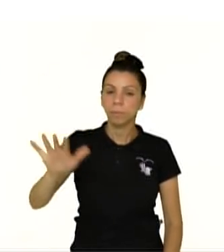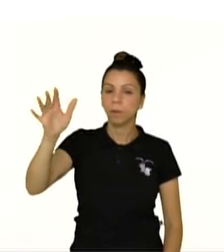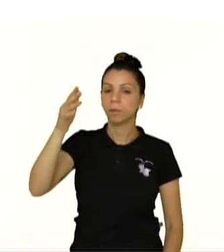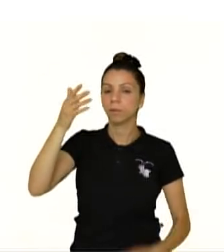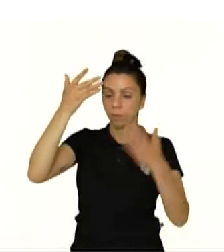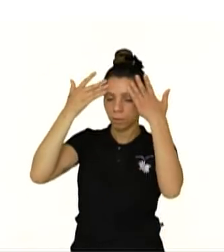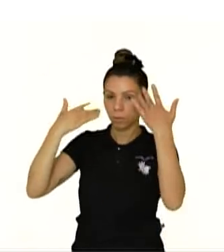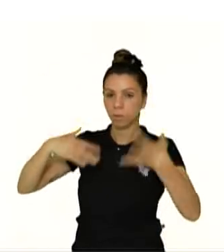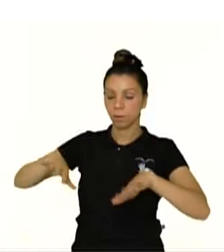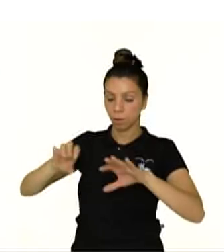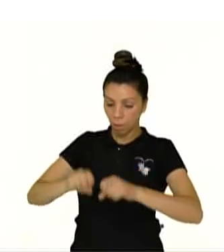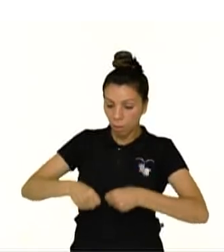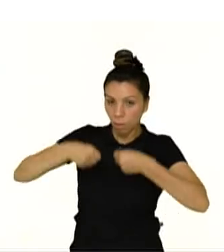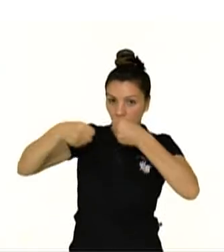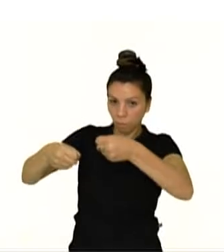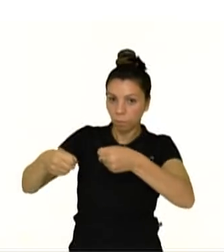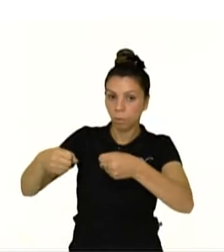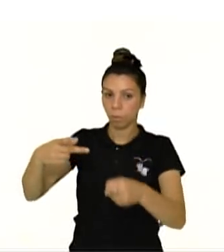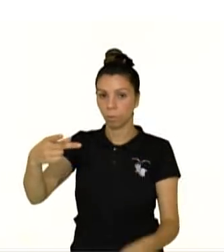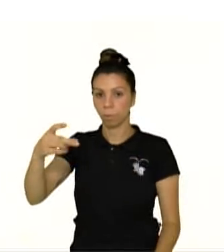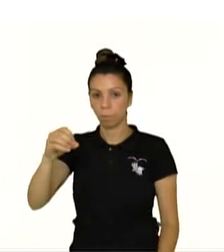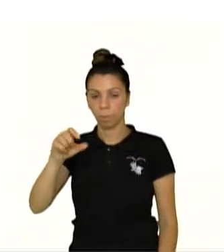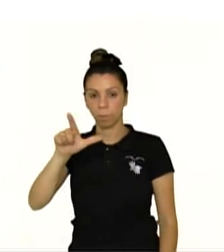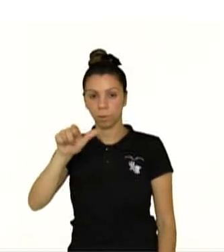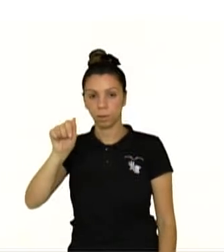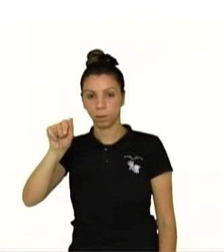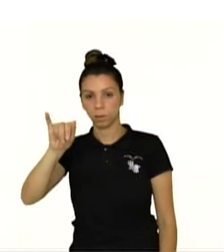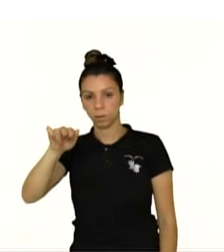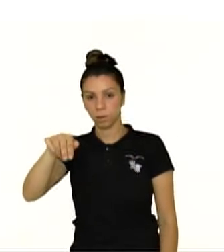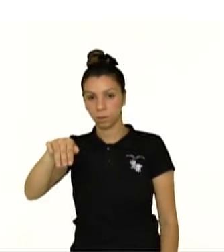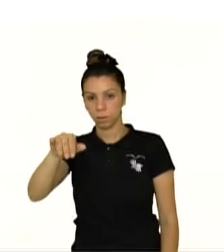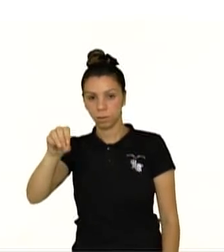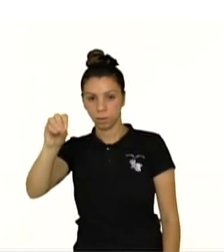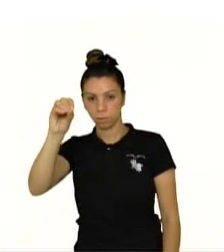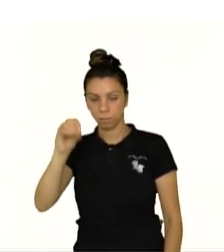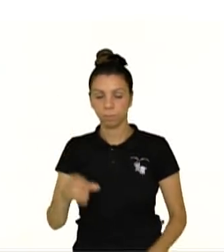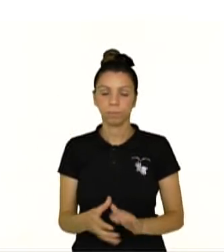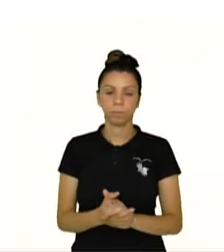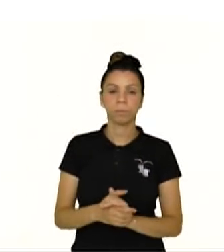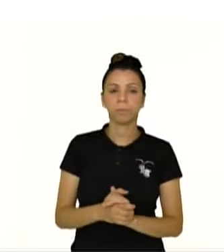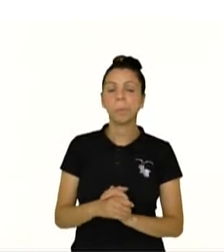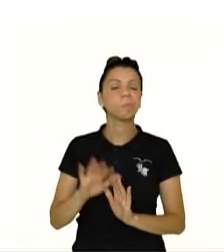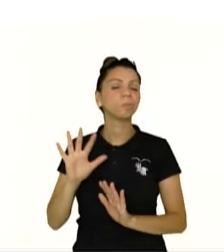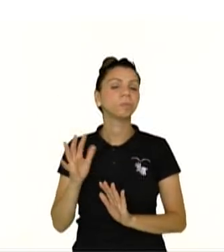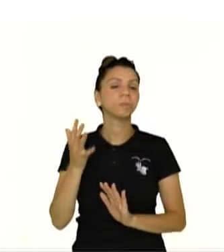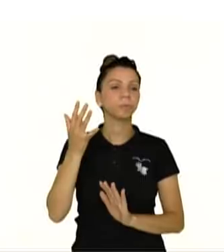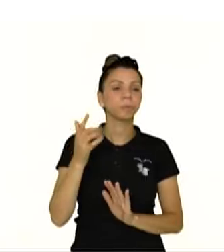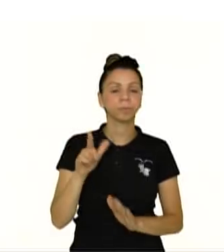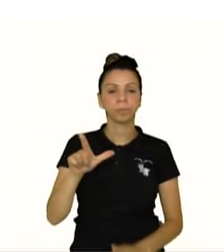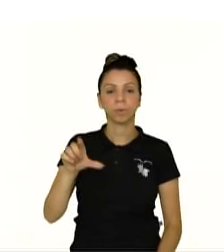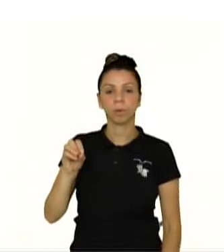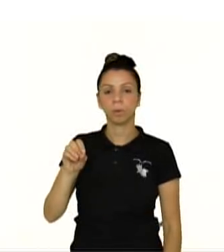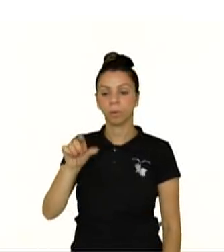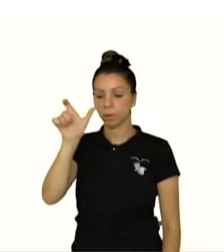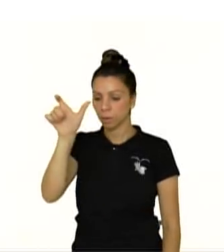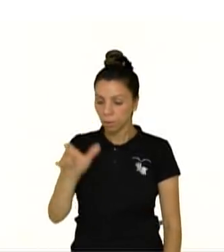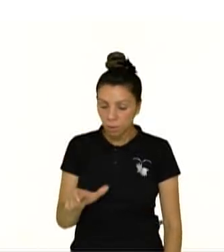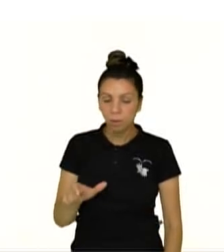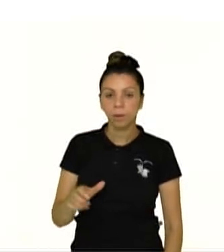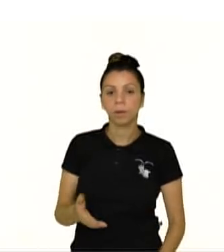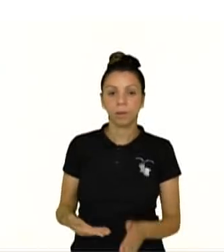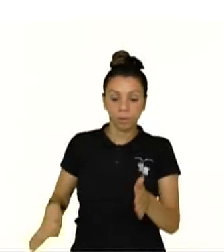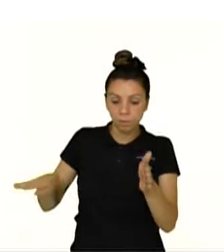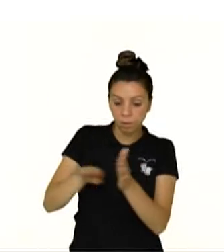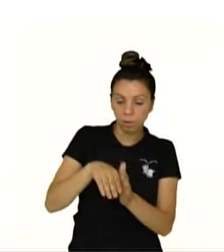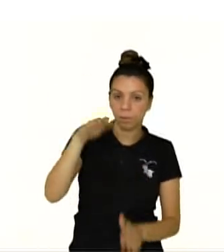naturalista, defensor do poligenismo. O que vai acontecer? Olha só, Luiz Agassiz esteve no Brasil